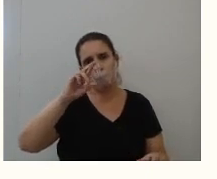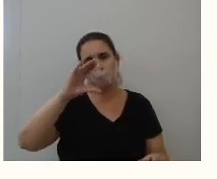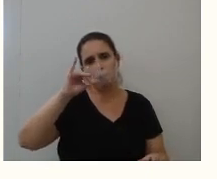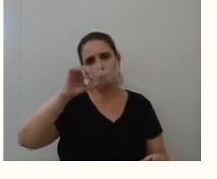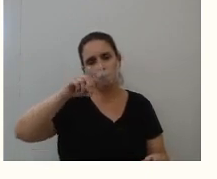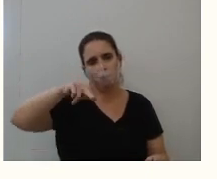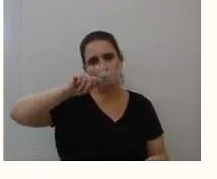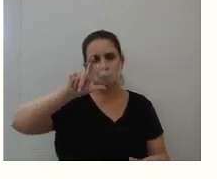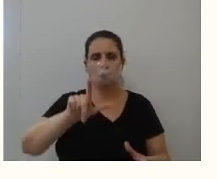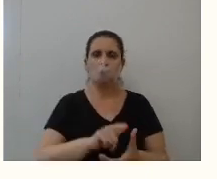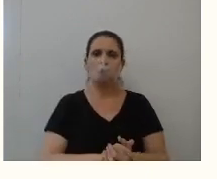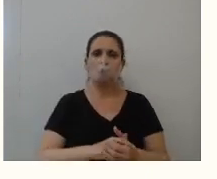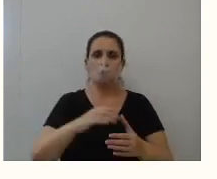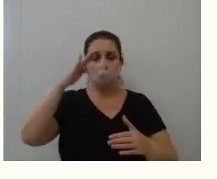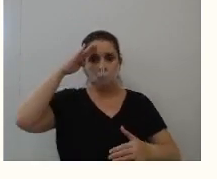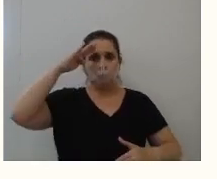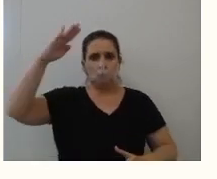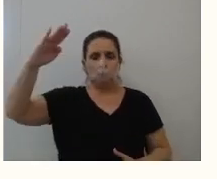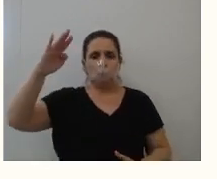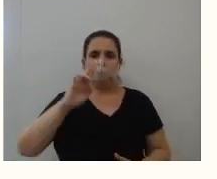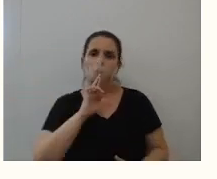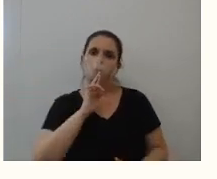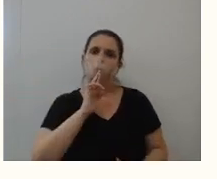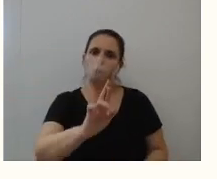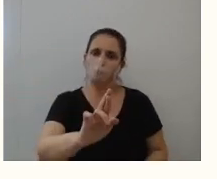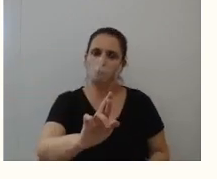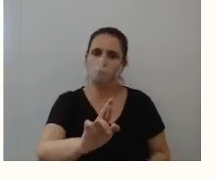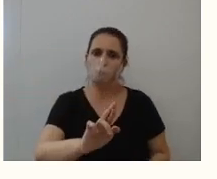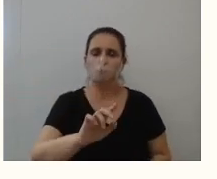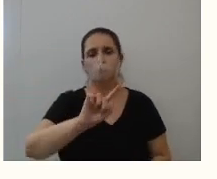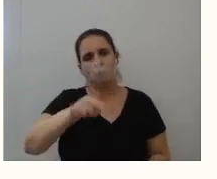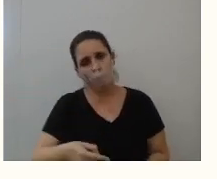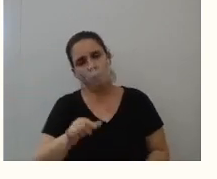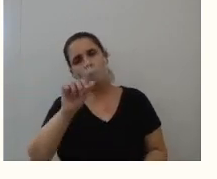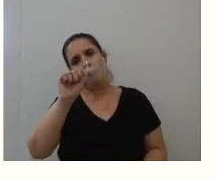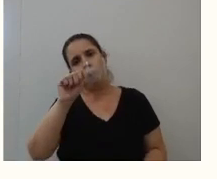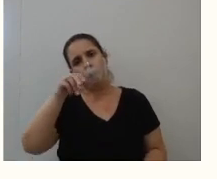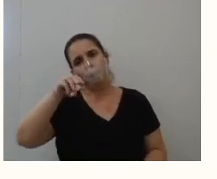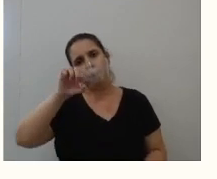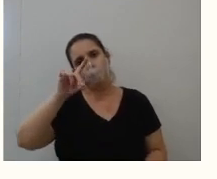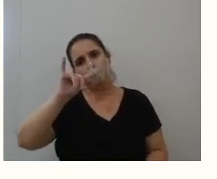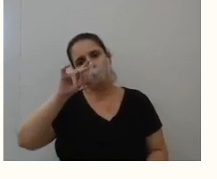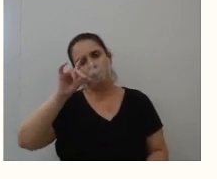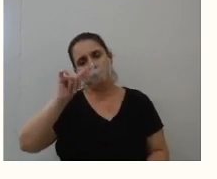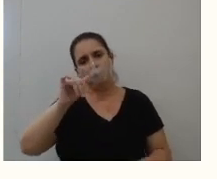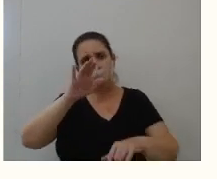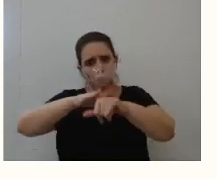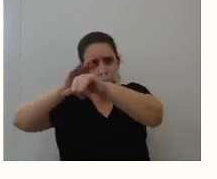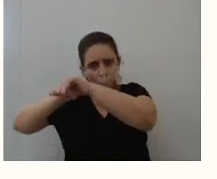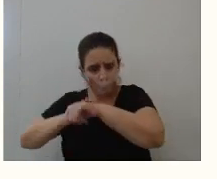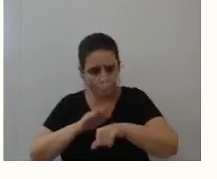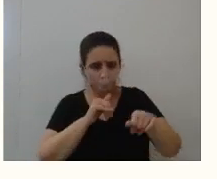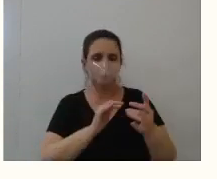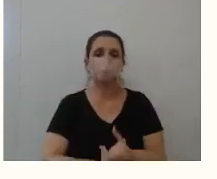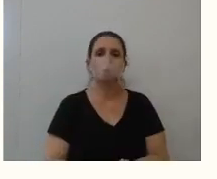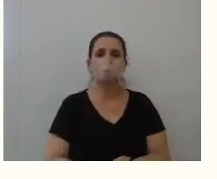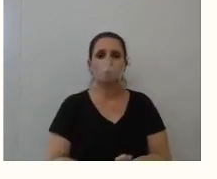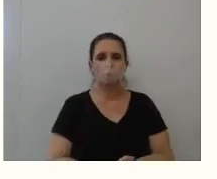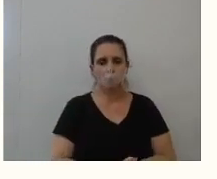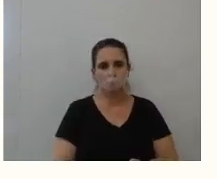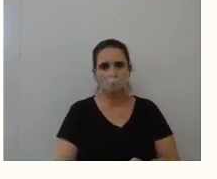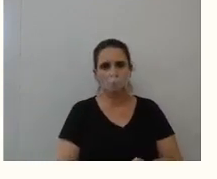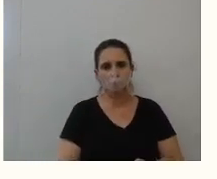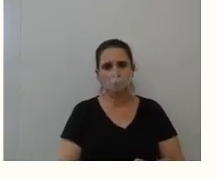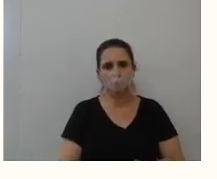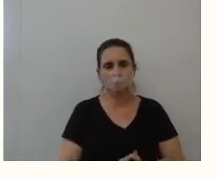Mais um exemplo eu tenho, os soldados respondiam à medida que eram chamados. Olha lá,